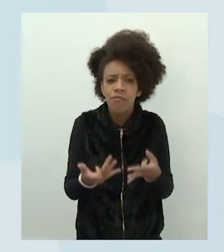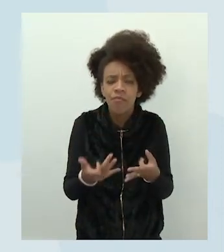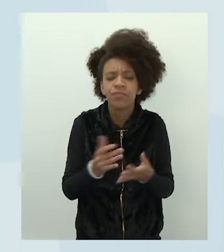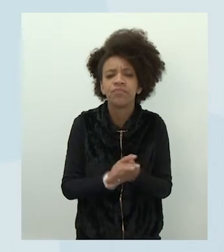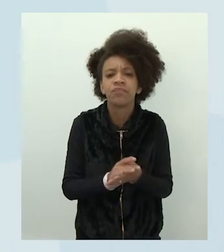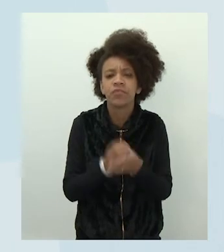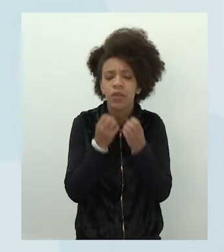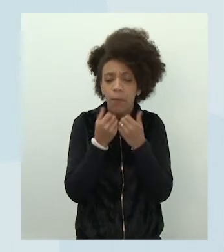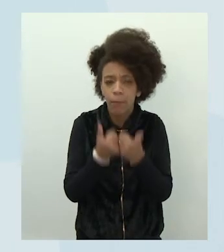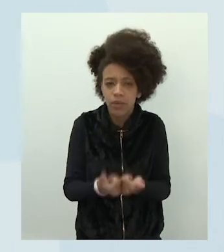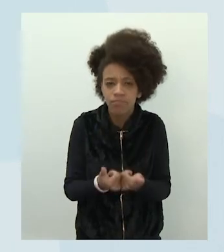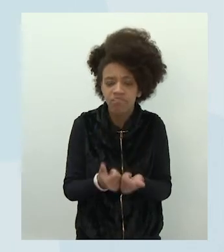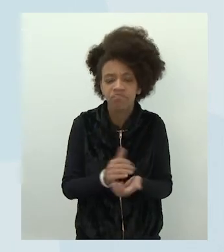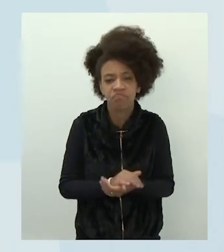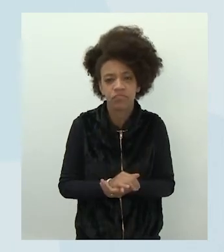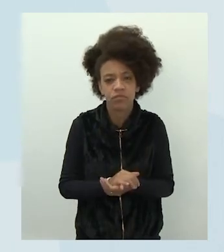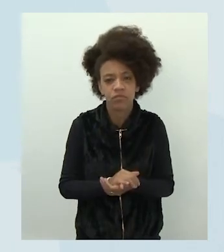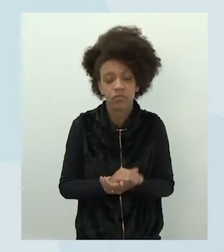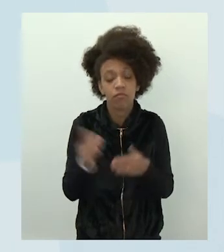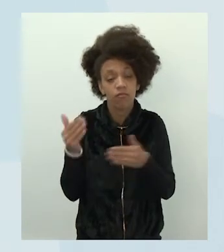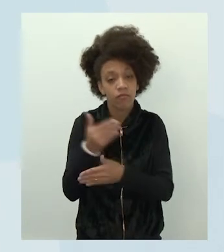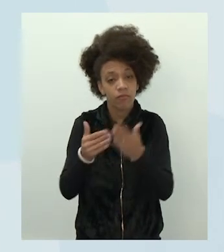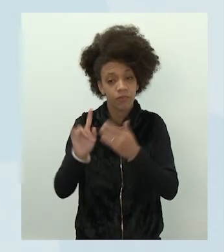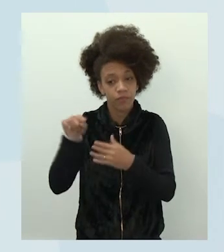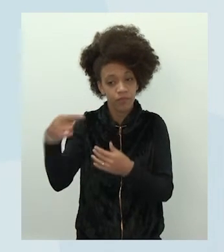ativo. O próximo, por favor.